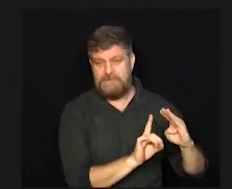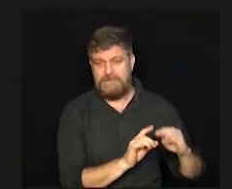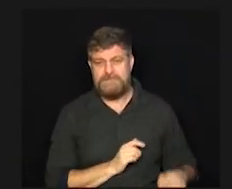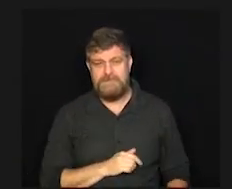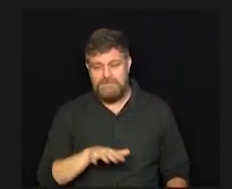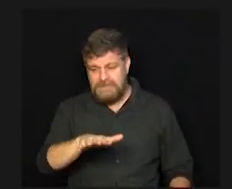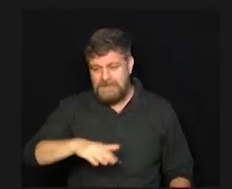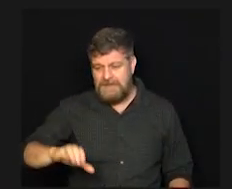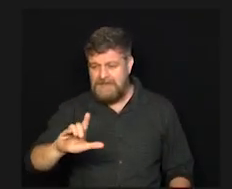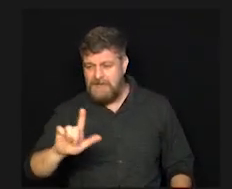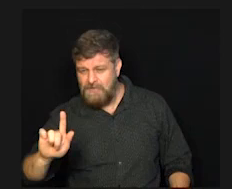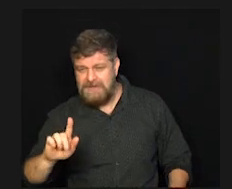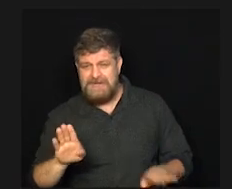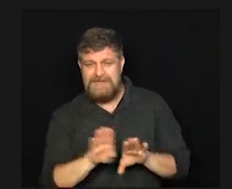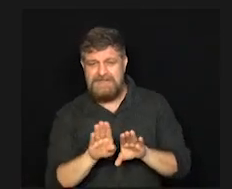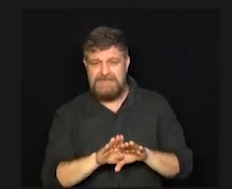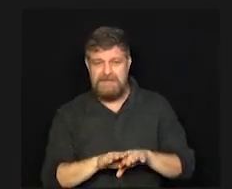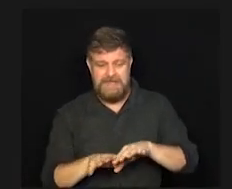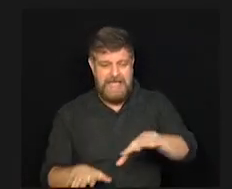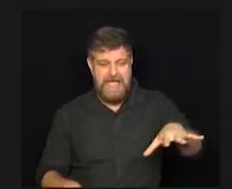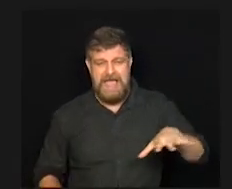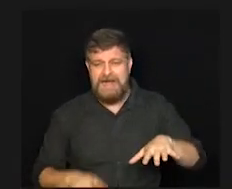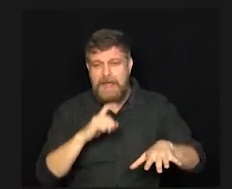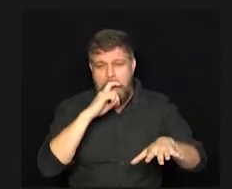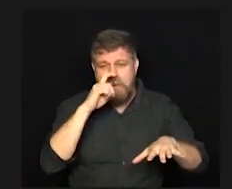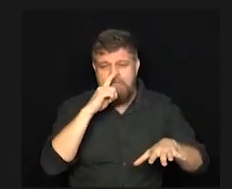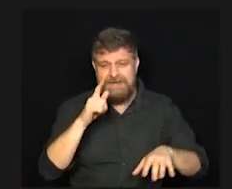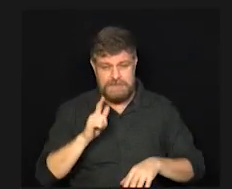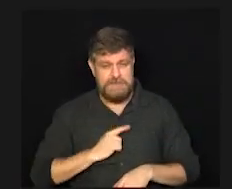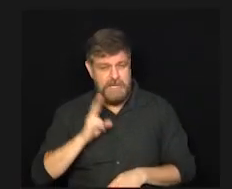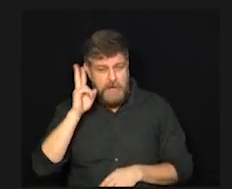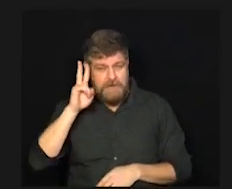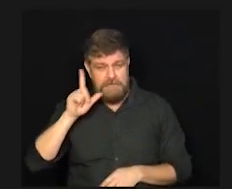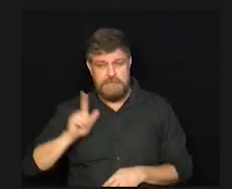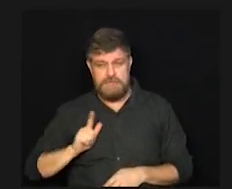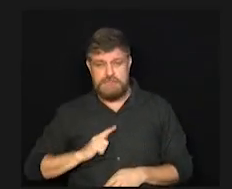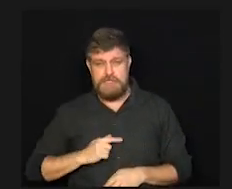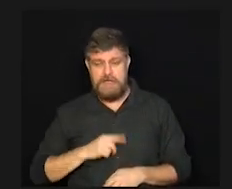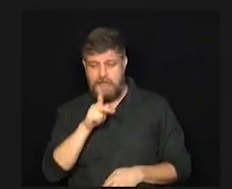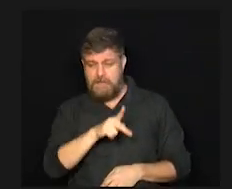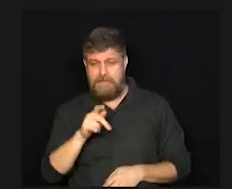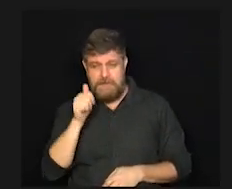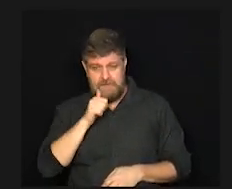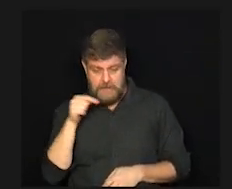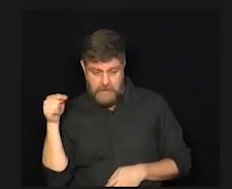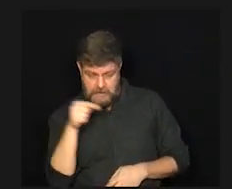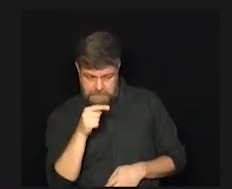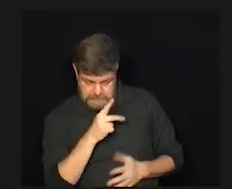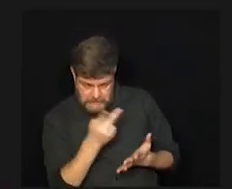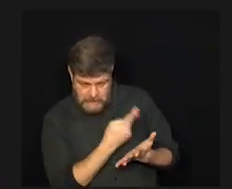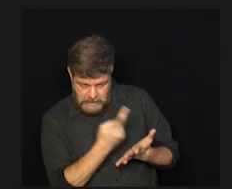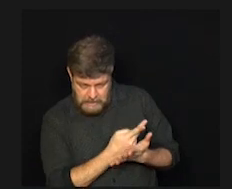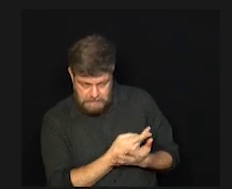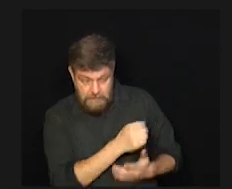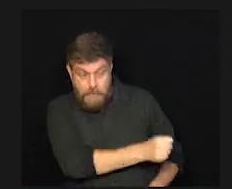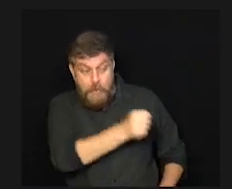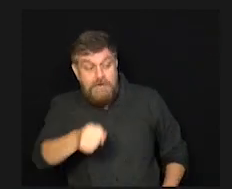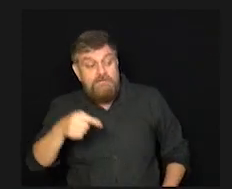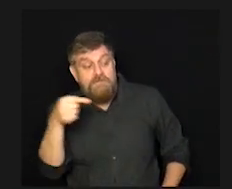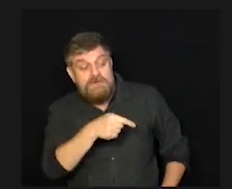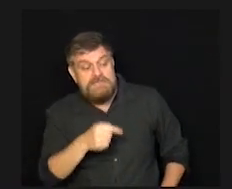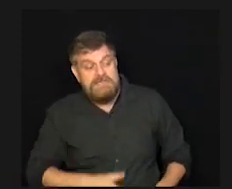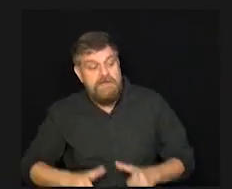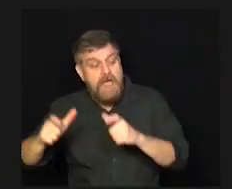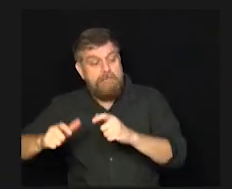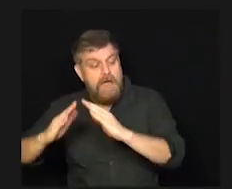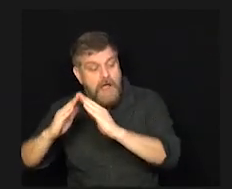Ouro Verde, eu lembro até assim, que até tinha uma professora na escola que fazia uma piada, falava assim, olha, se você não se comportar, eu vou te mandar estudar lá no Campo Grande. E